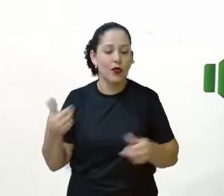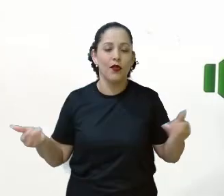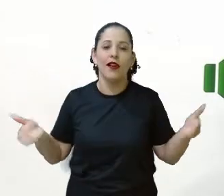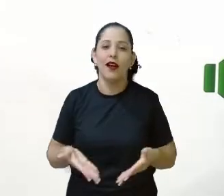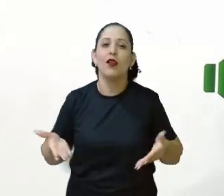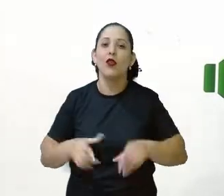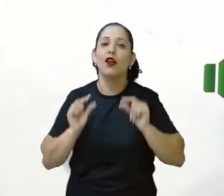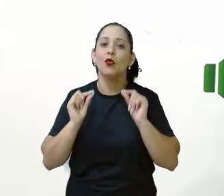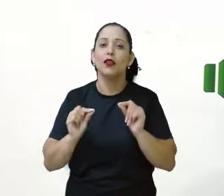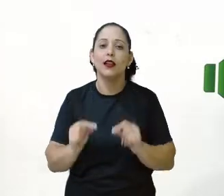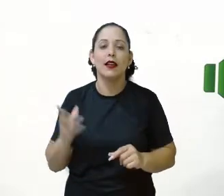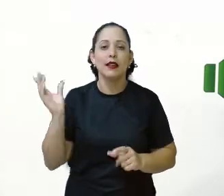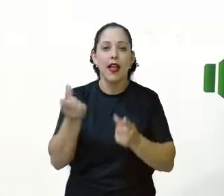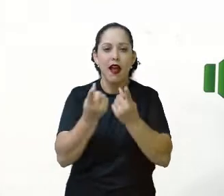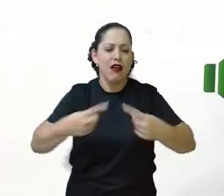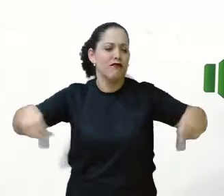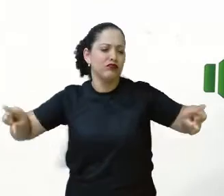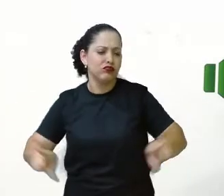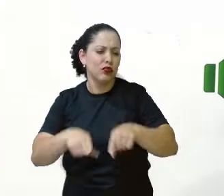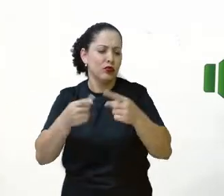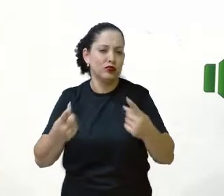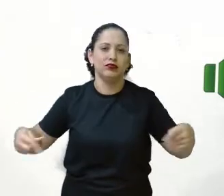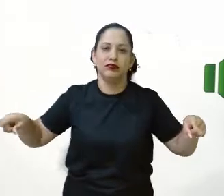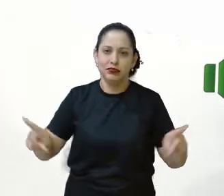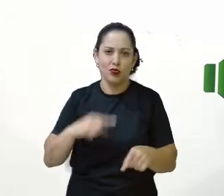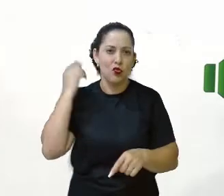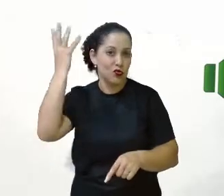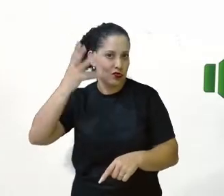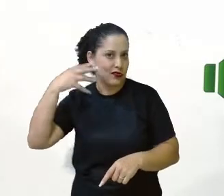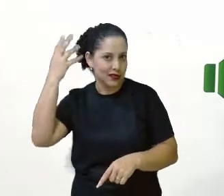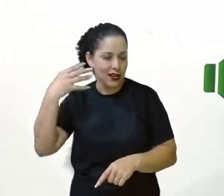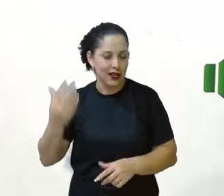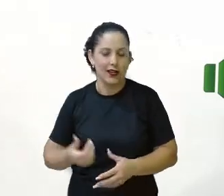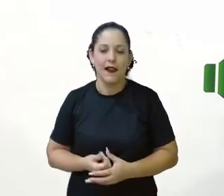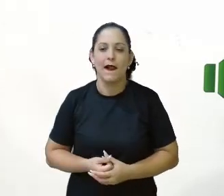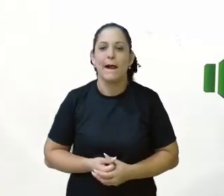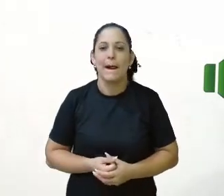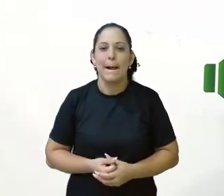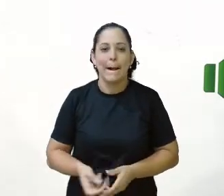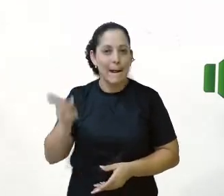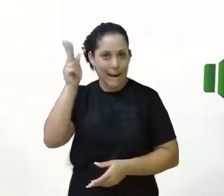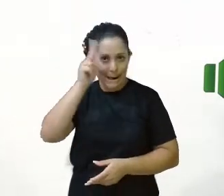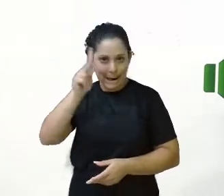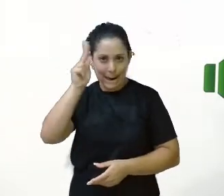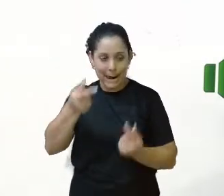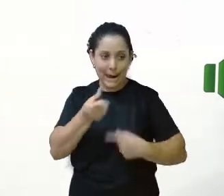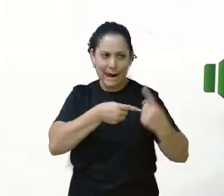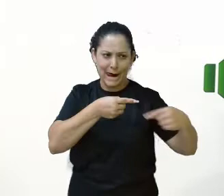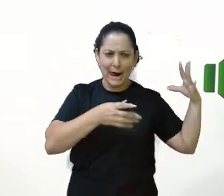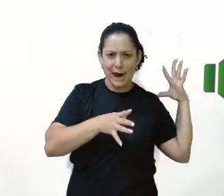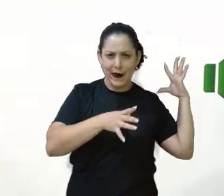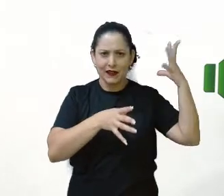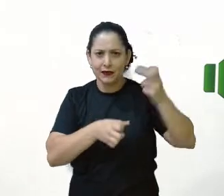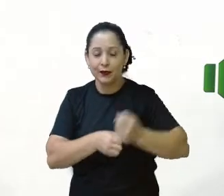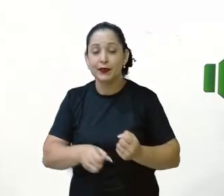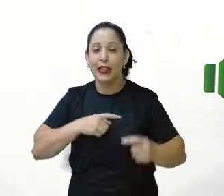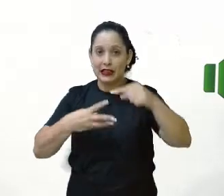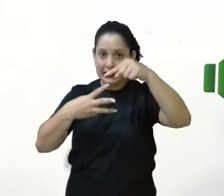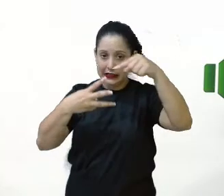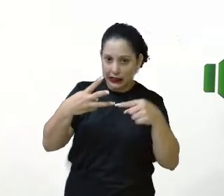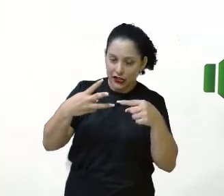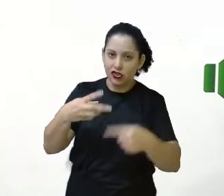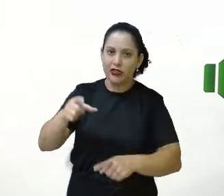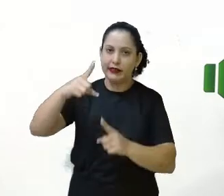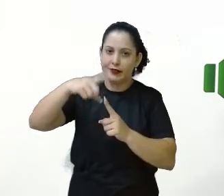falar da música, dos elementos da música. Prestem atenção, lembrem aí do que a gente falou. A gente falou que existem 3 tipos